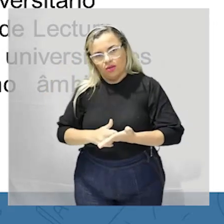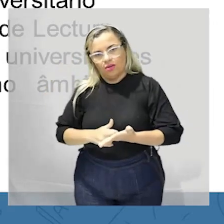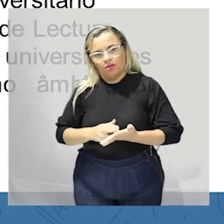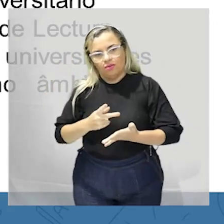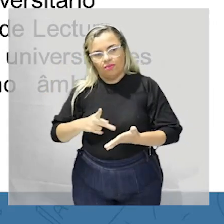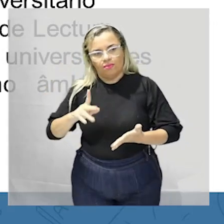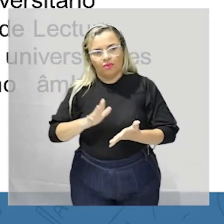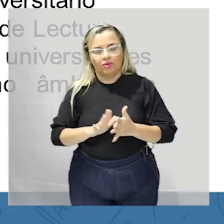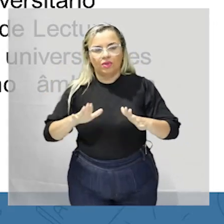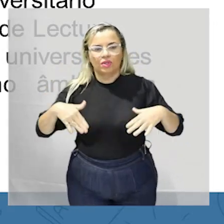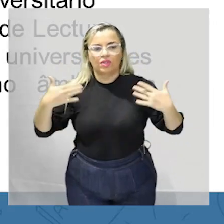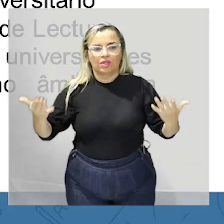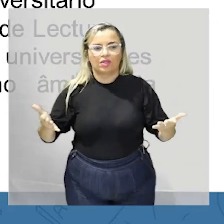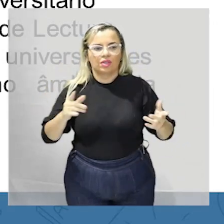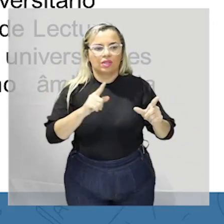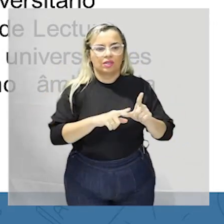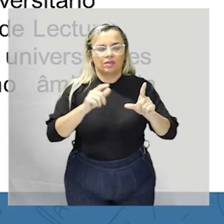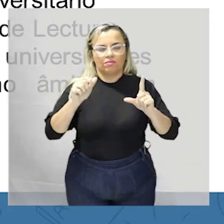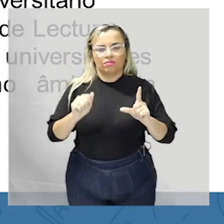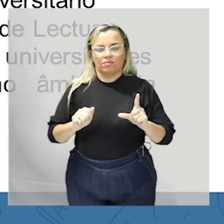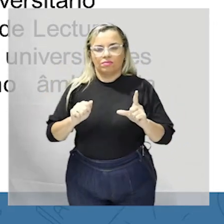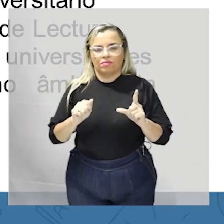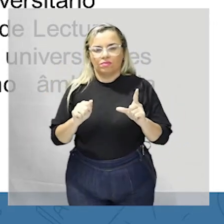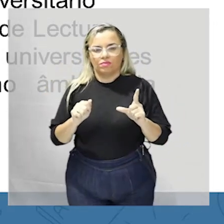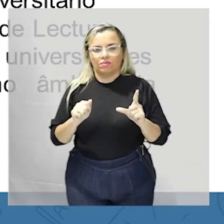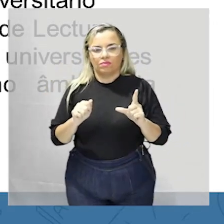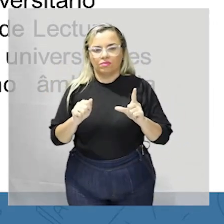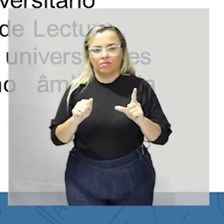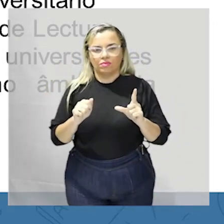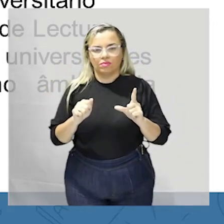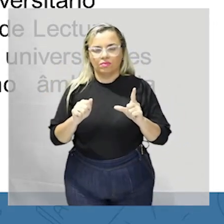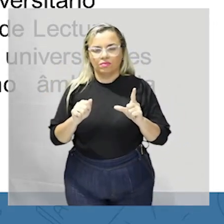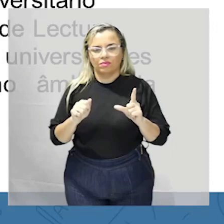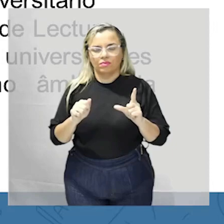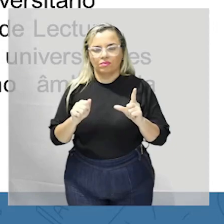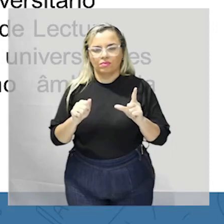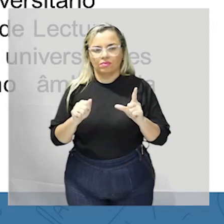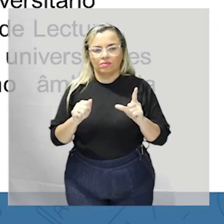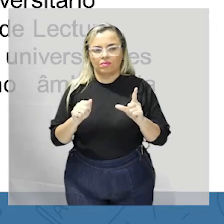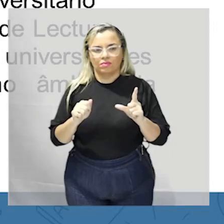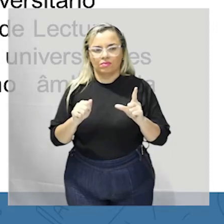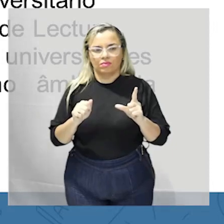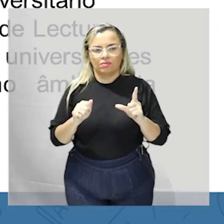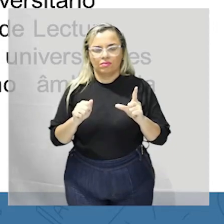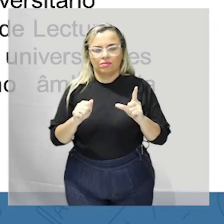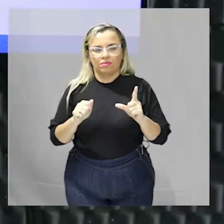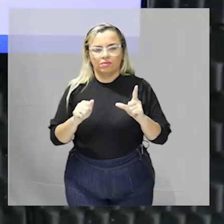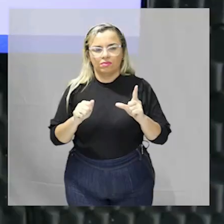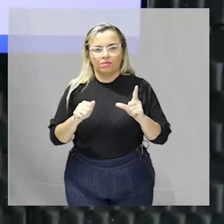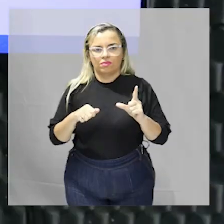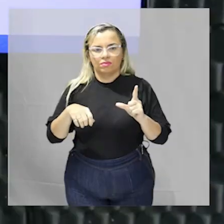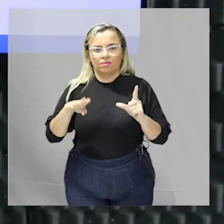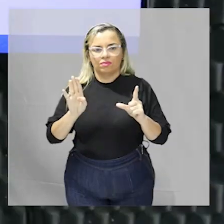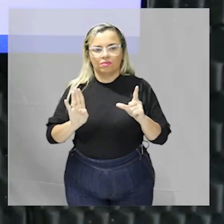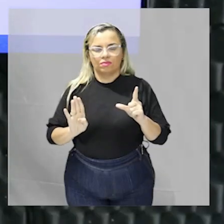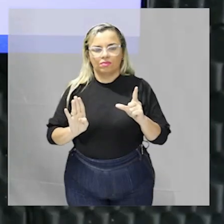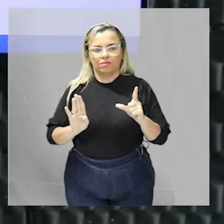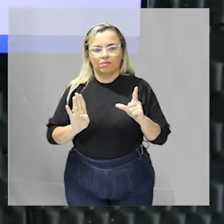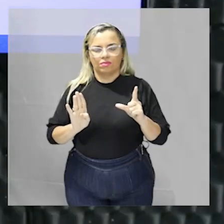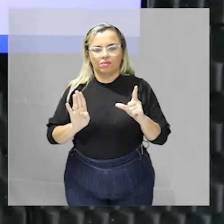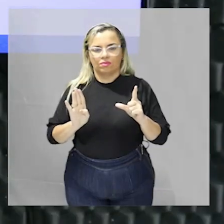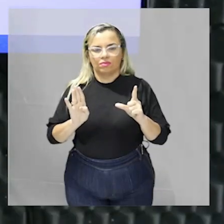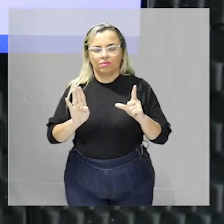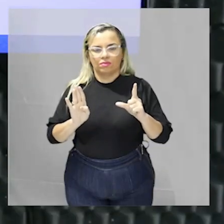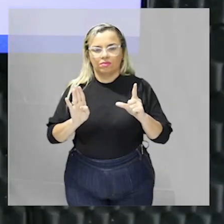mim. Contextualizar historicamente a coleção Material de Leitura. Definir o formato